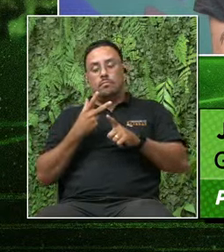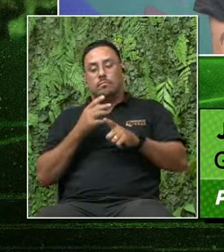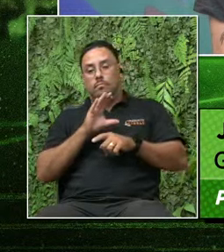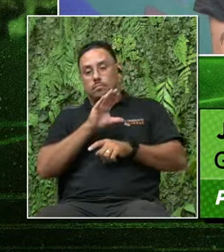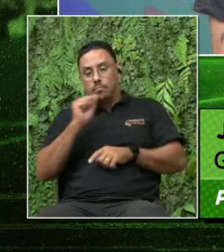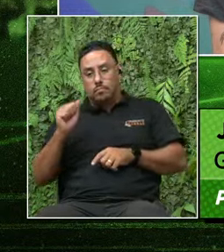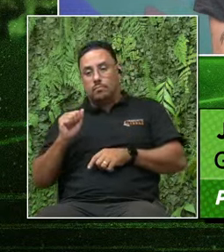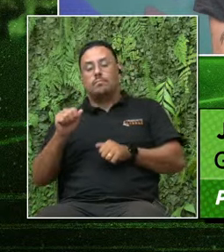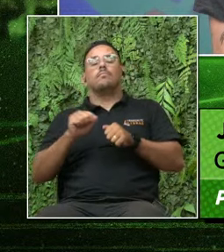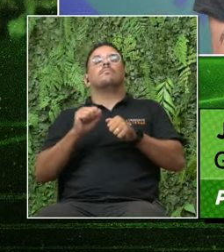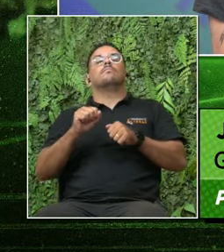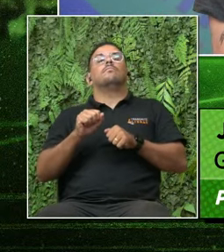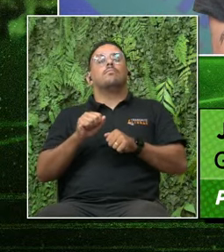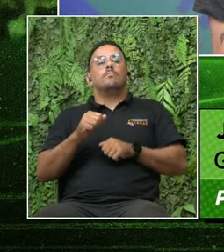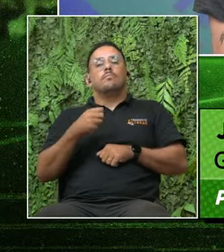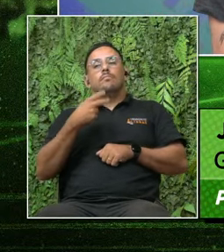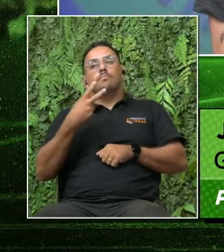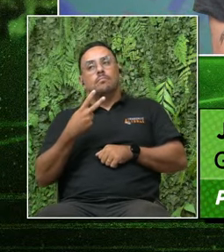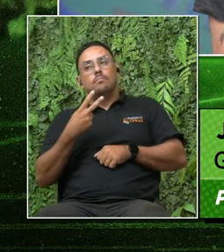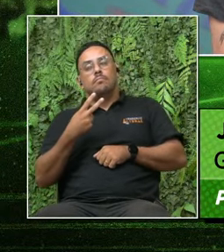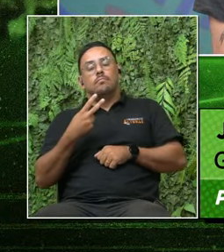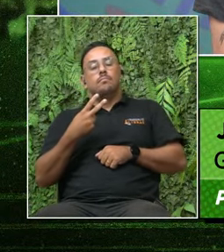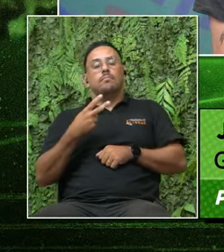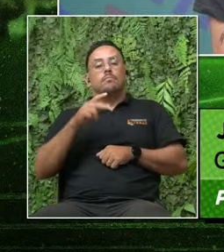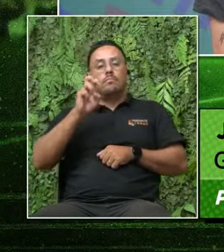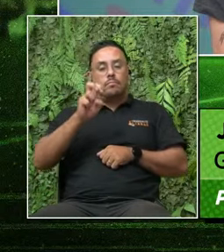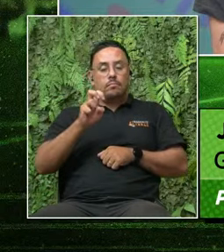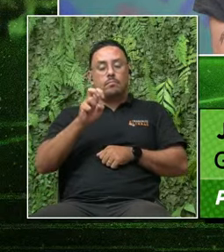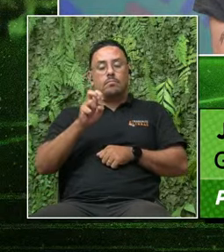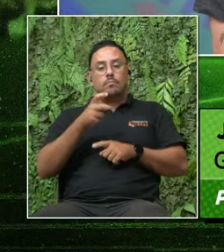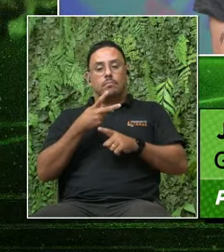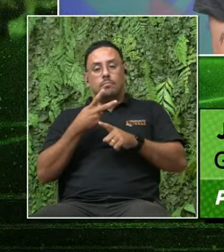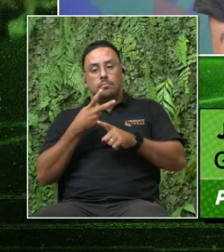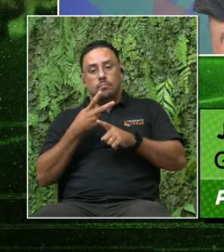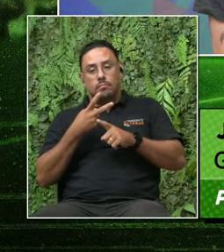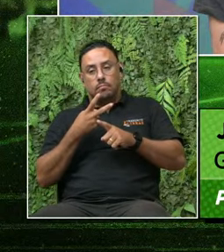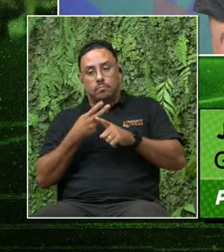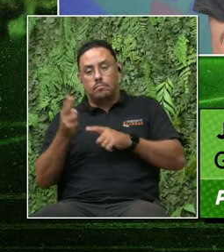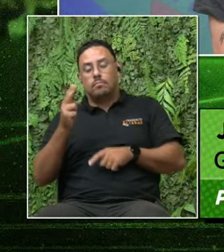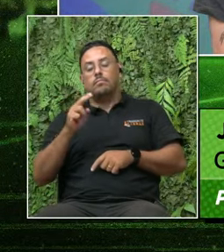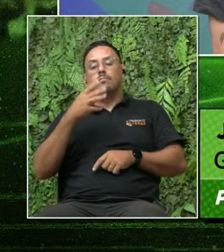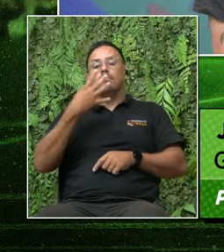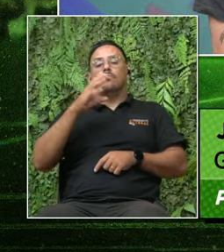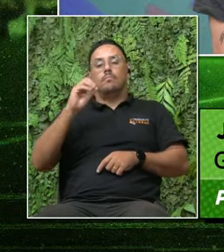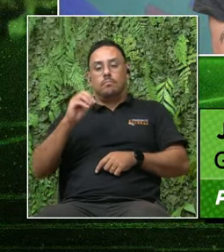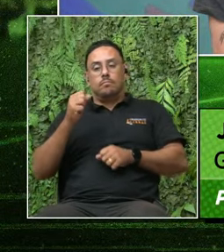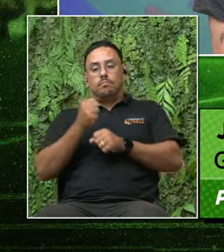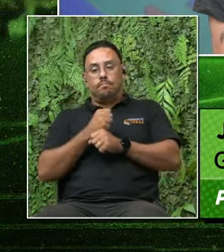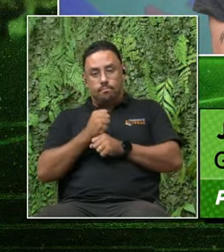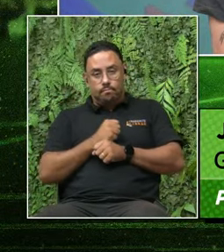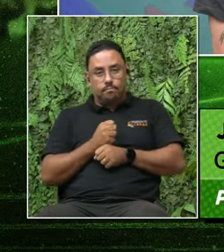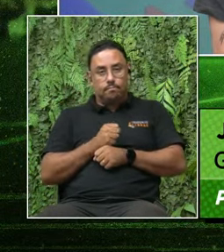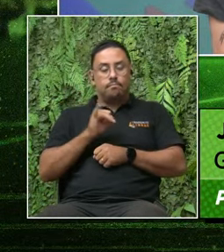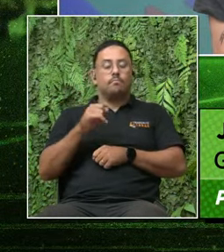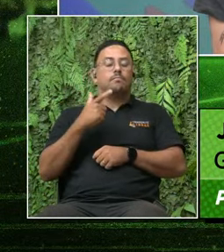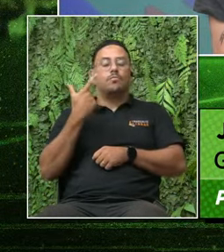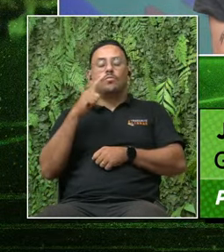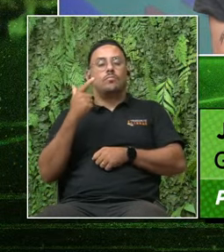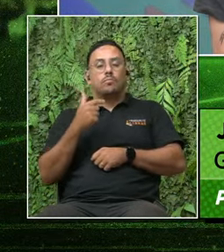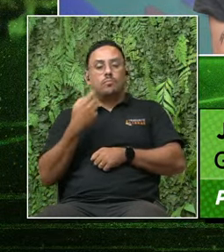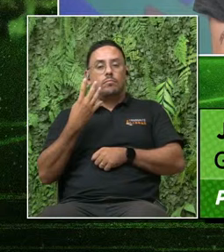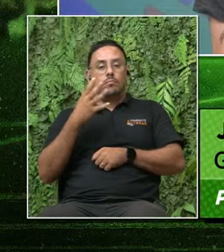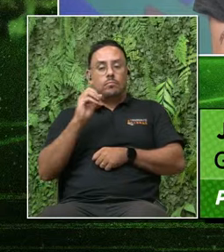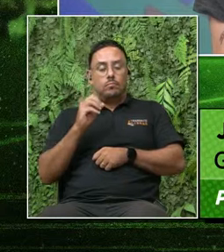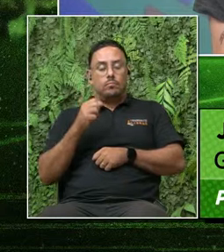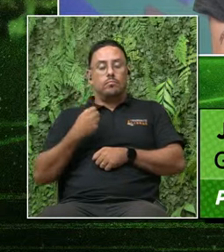83 foi B penta campeão penta campeonato é muito difícil 40 anos que o Atlético não conquistava um penta campeonato tá